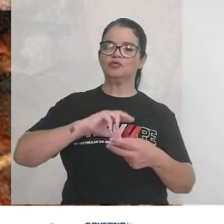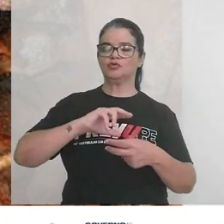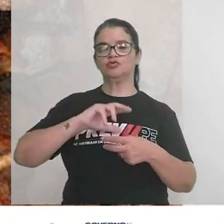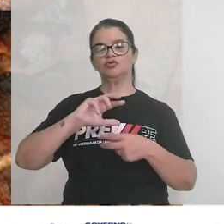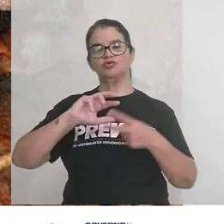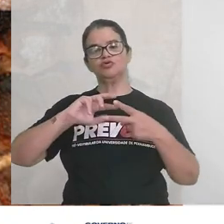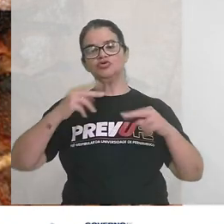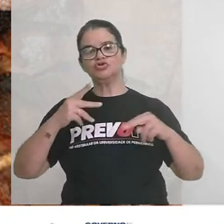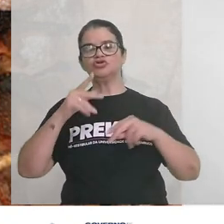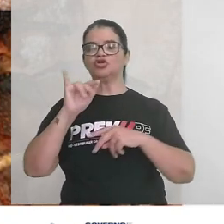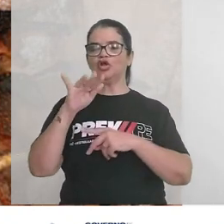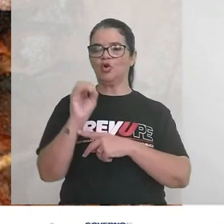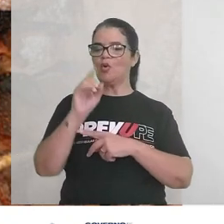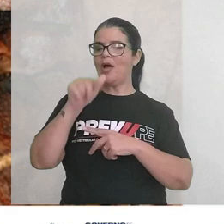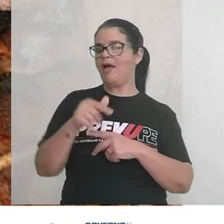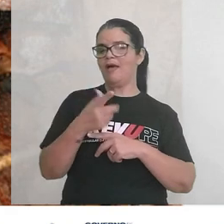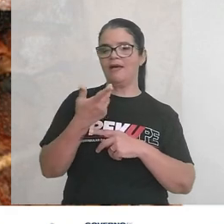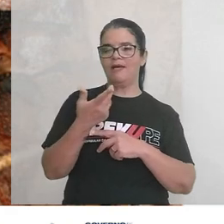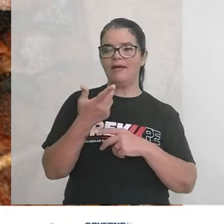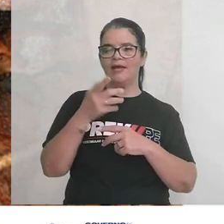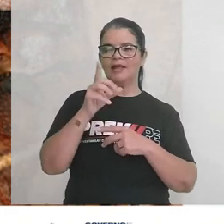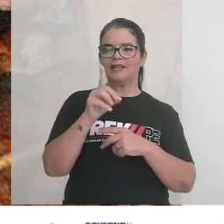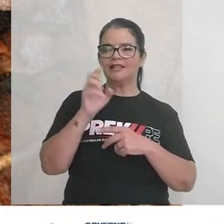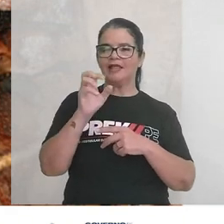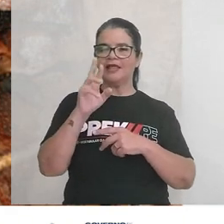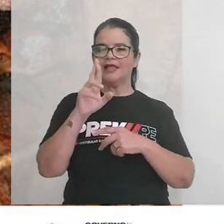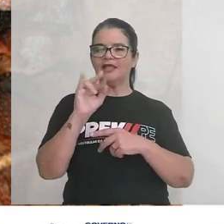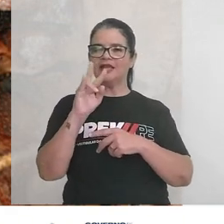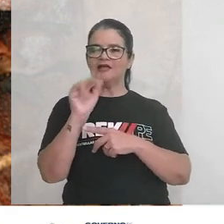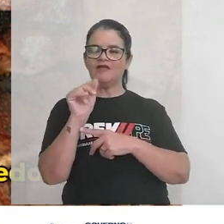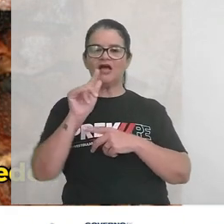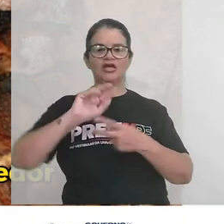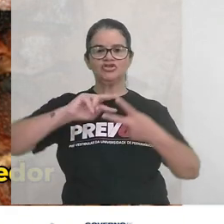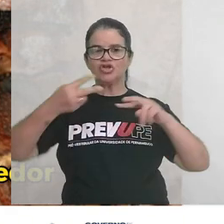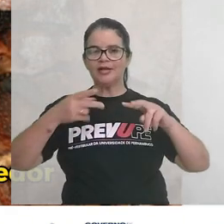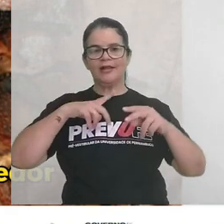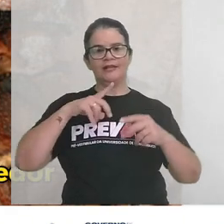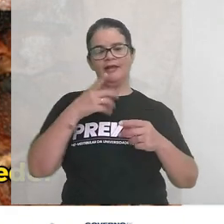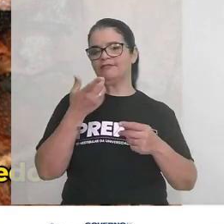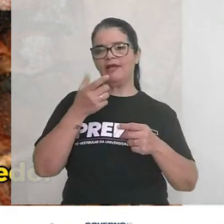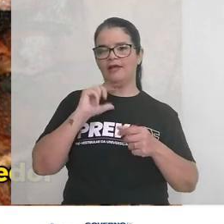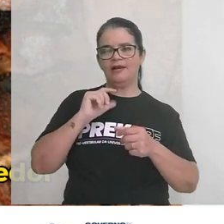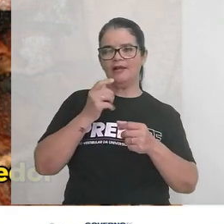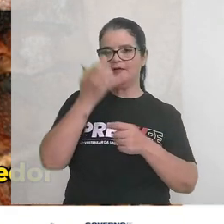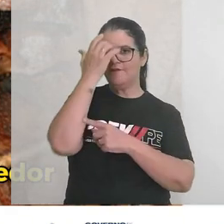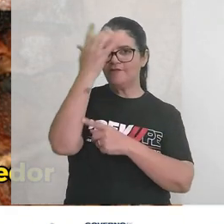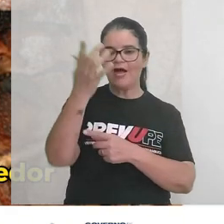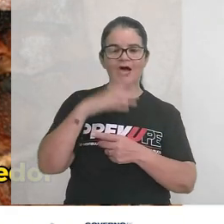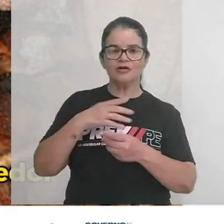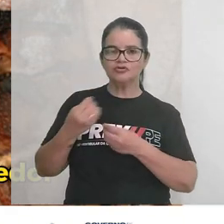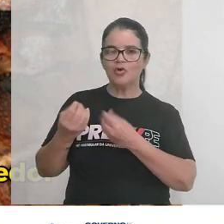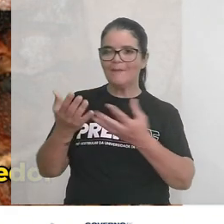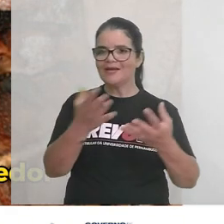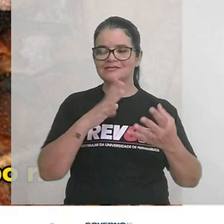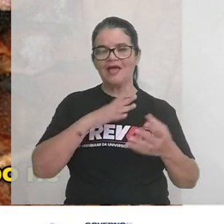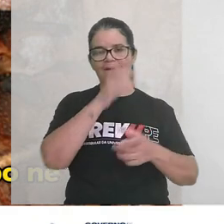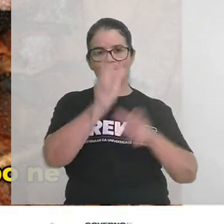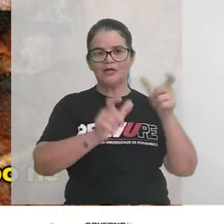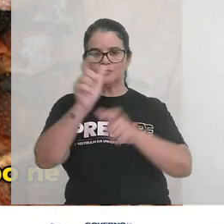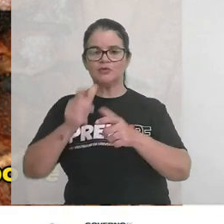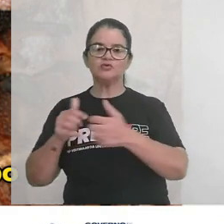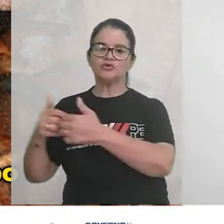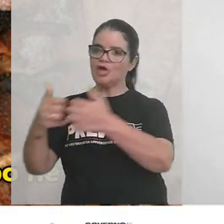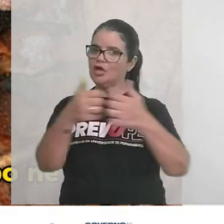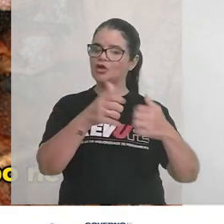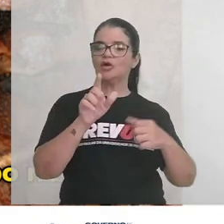pode acontecer muito aquela questão da deriva genética né dele passar facilmente essa genética para vários indivíduos ao redor ele tem que